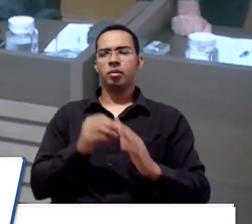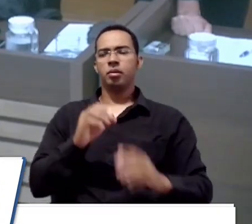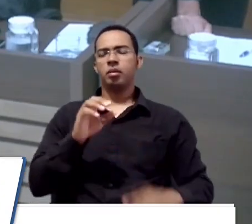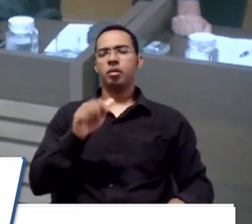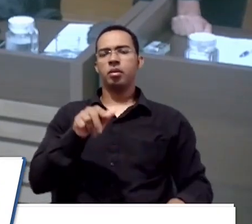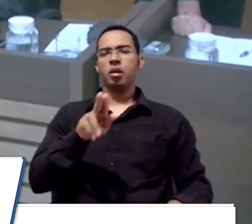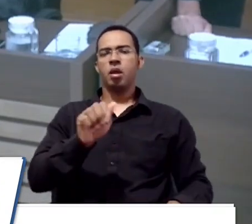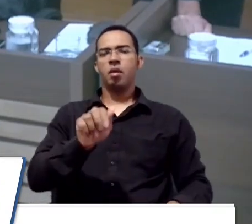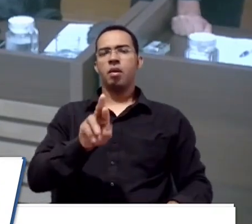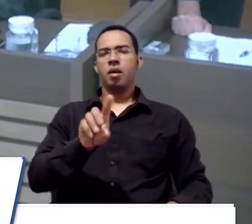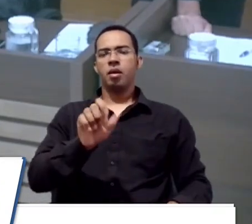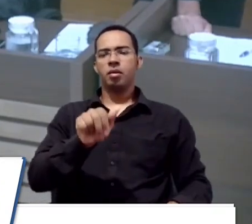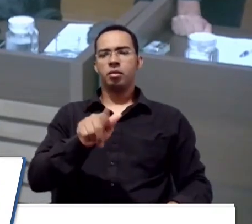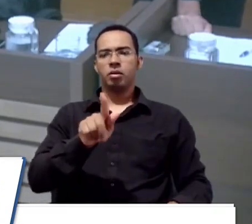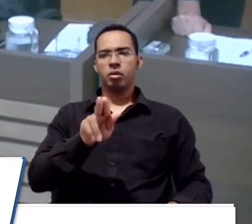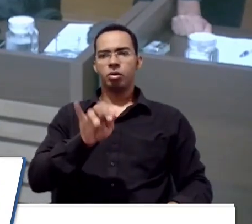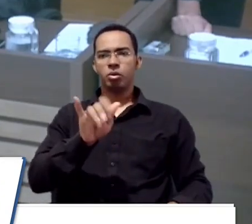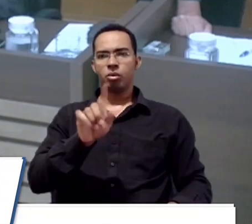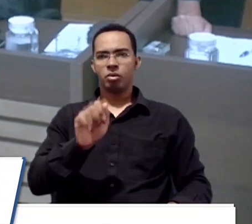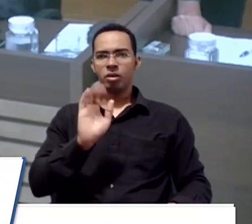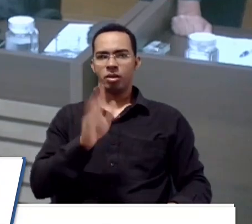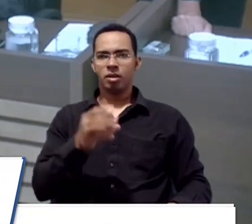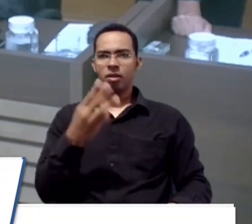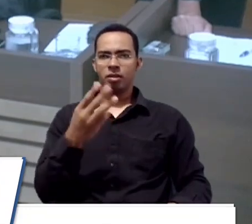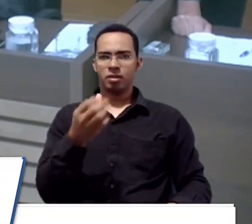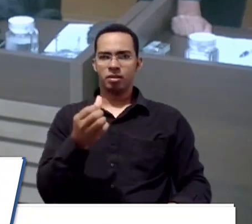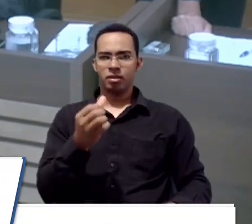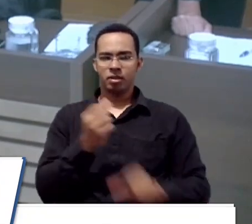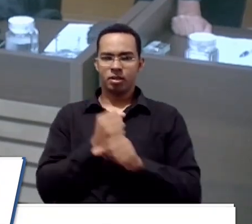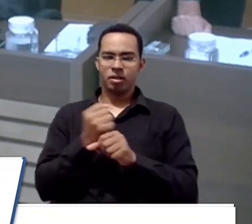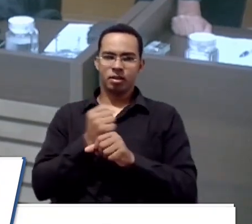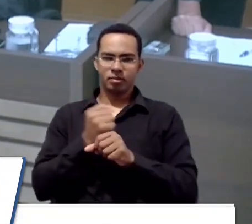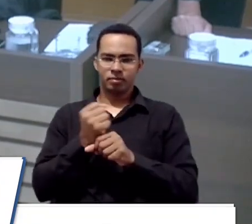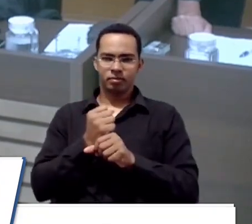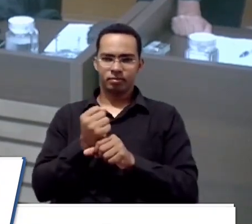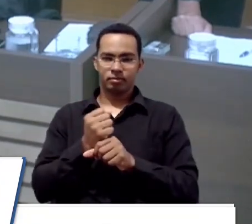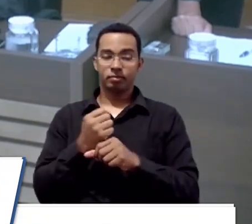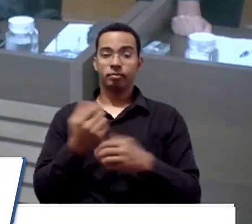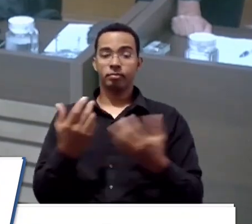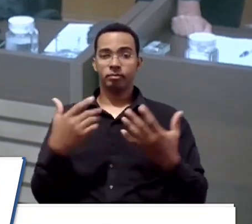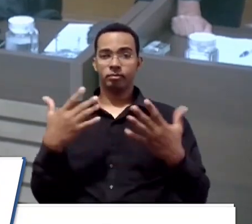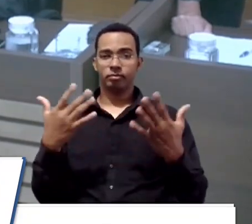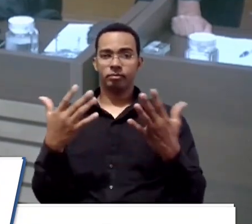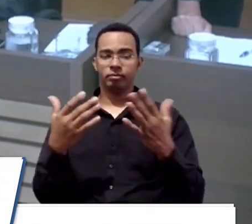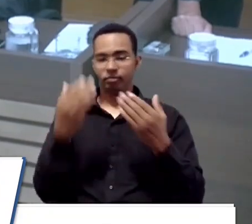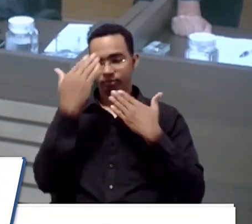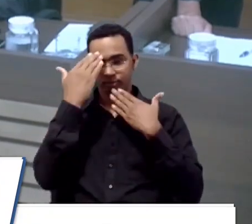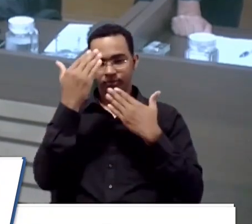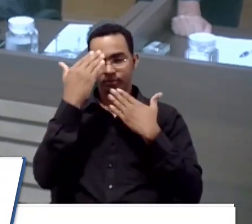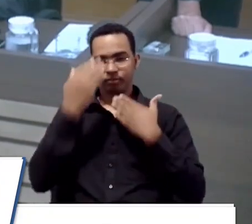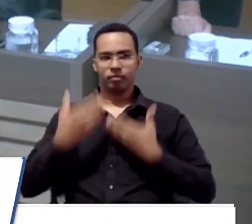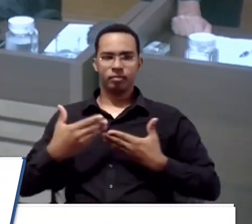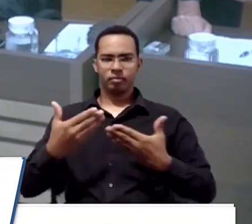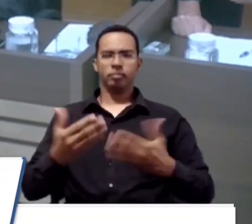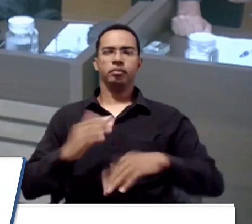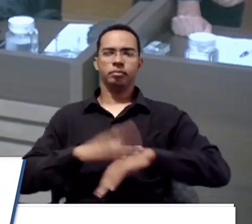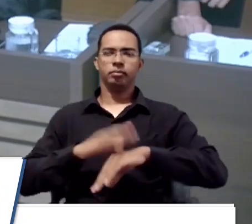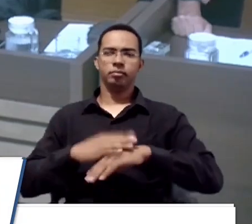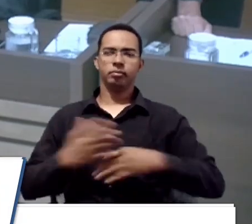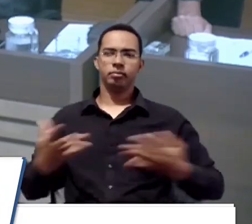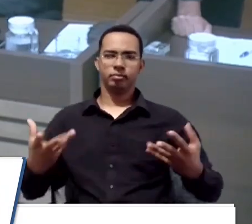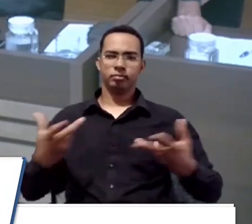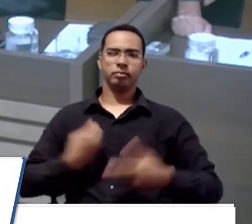pela celebração dos seus 36 anos. Quero saudar e agradecer a presença dos convidados que nos honram com suas ilustres